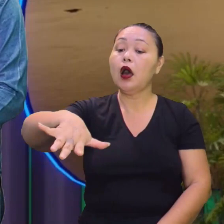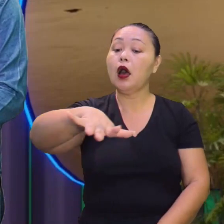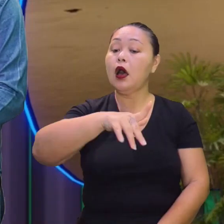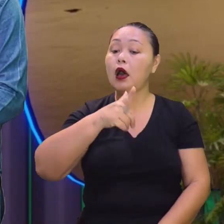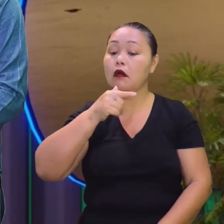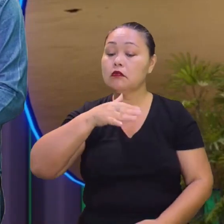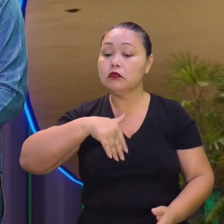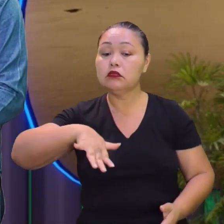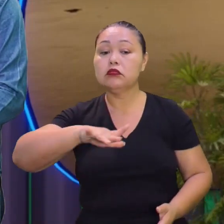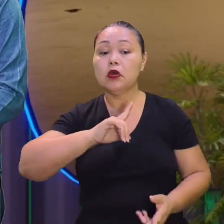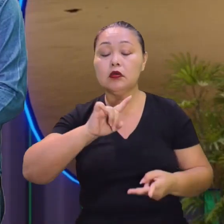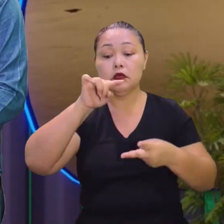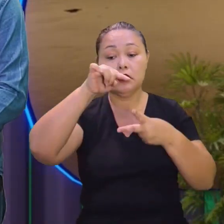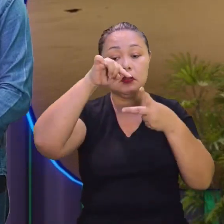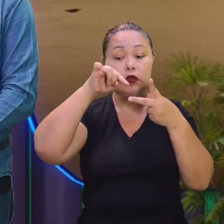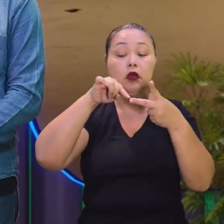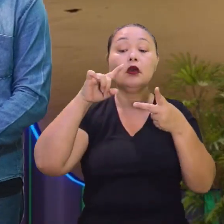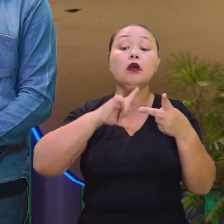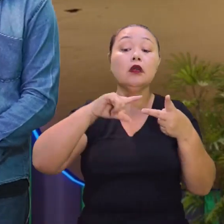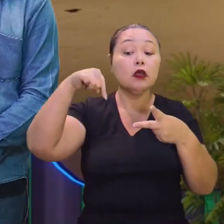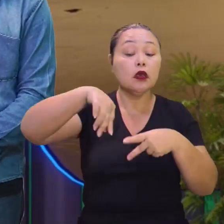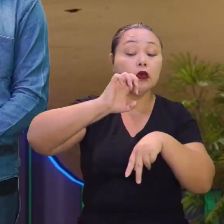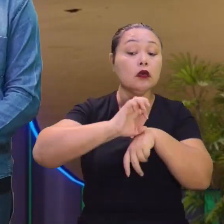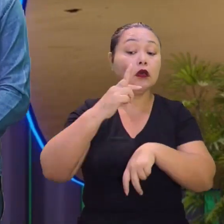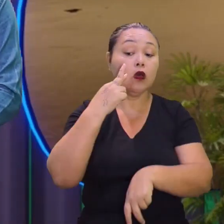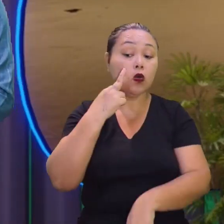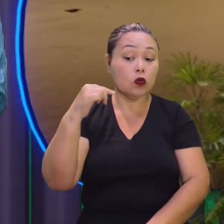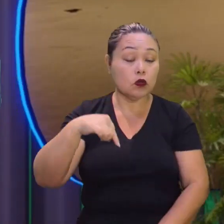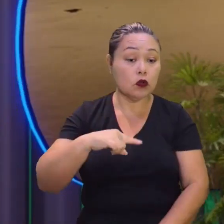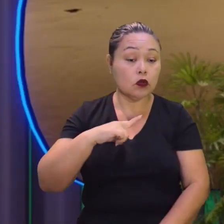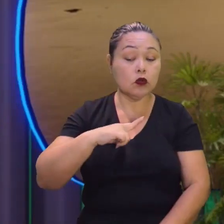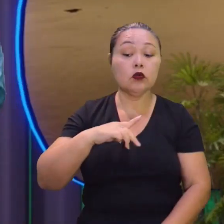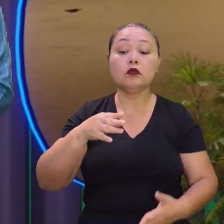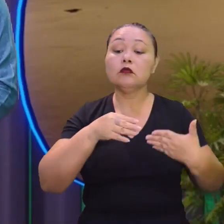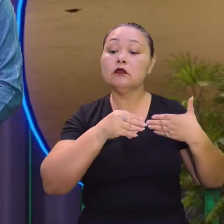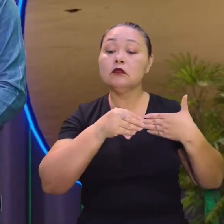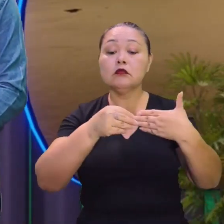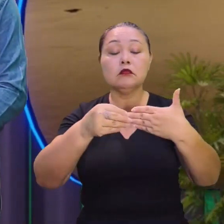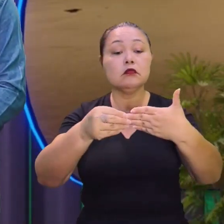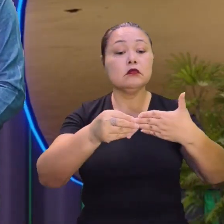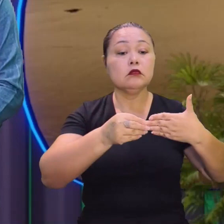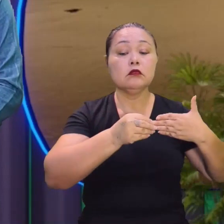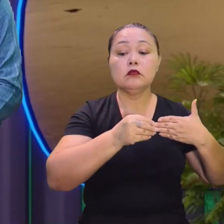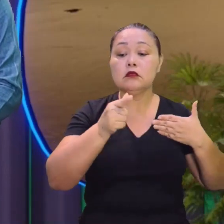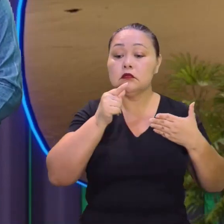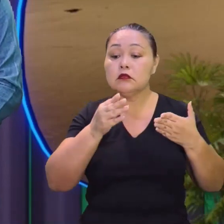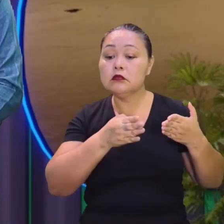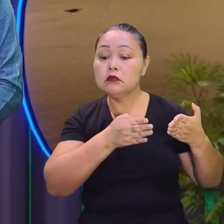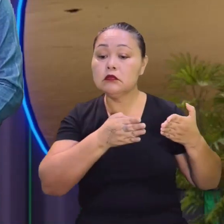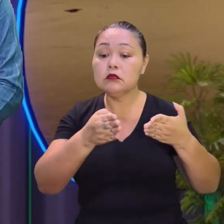aquaviário, qual que a gente vai ter aqui em Rondônia, você não pode esquecer, é o transporte